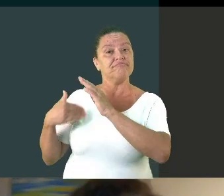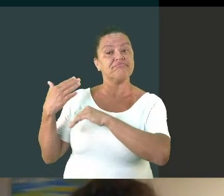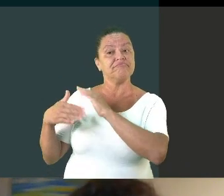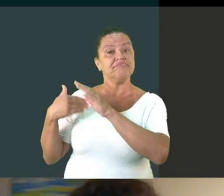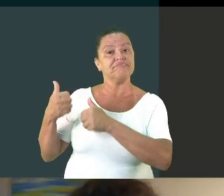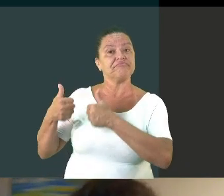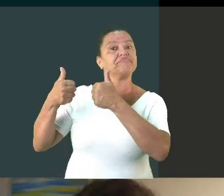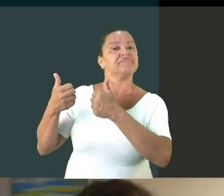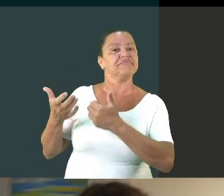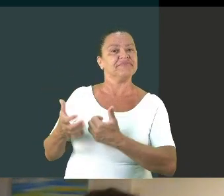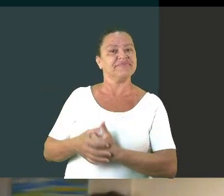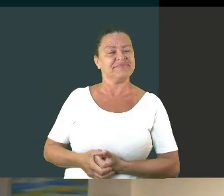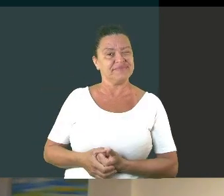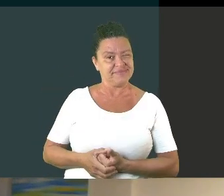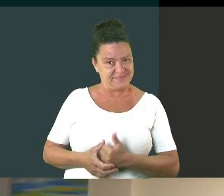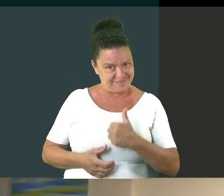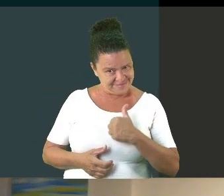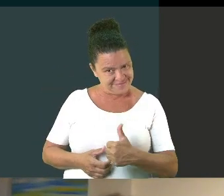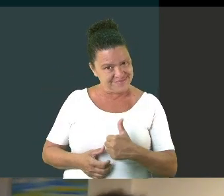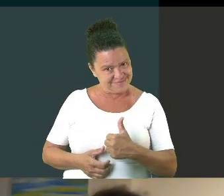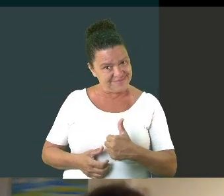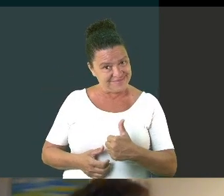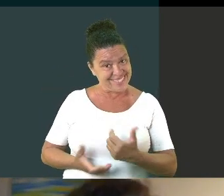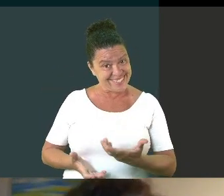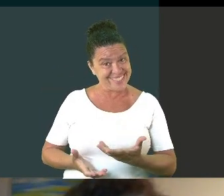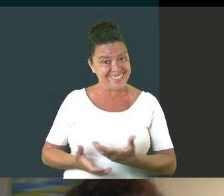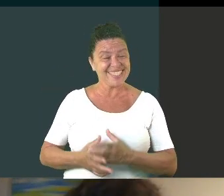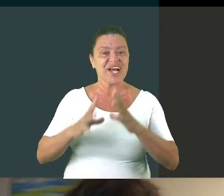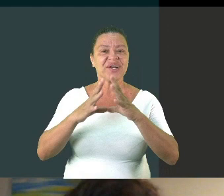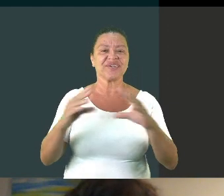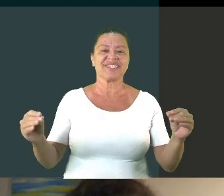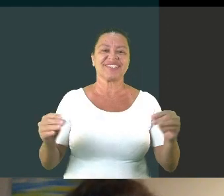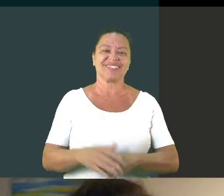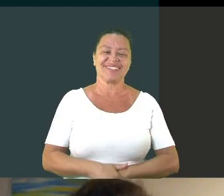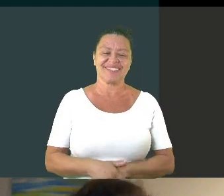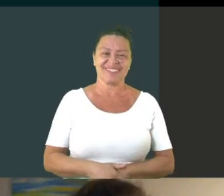a melhora, para que se possa promover a cura.